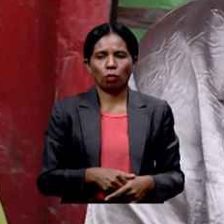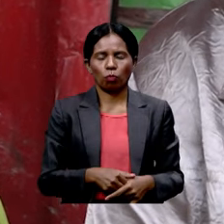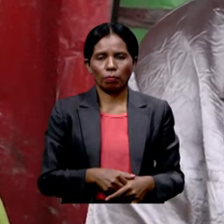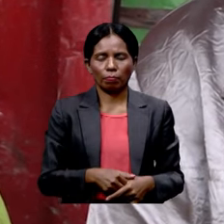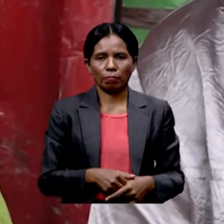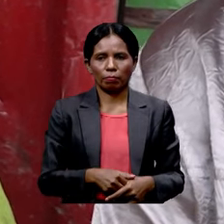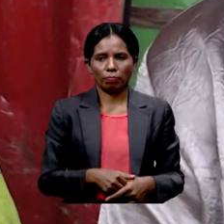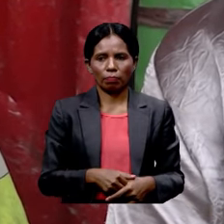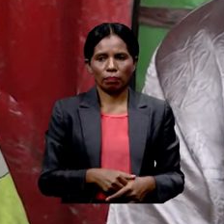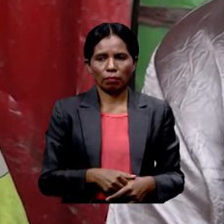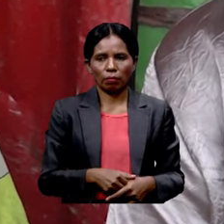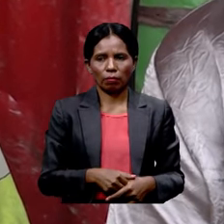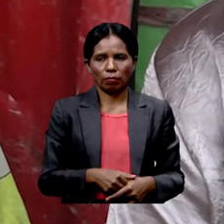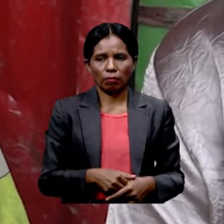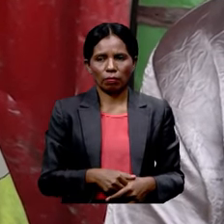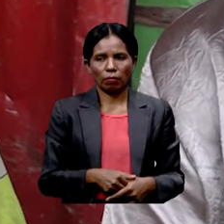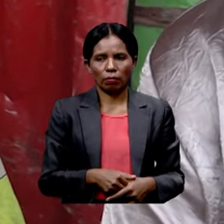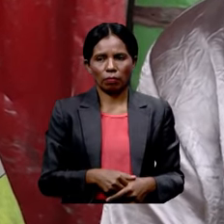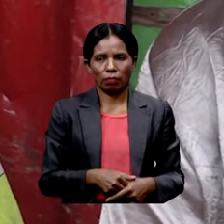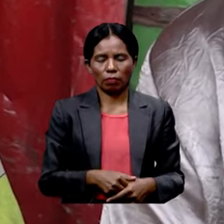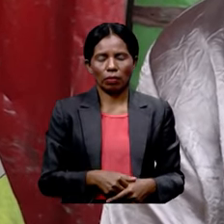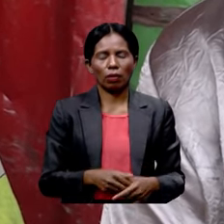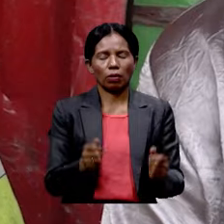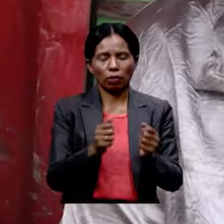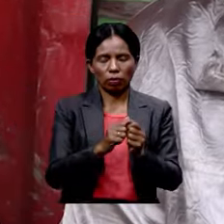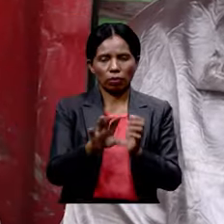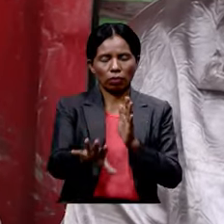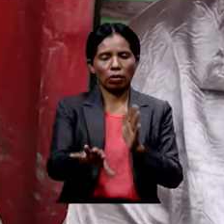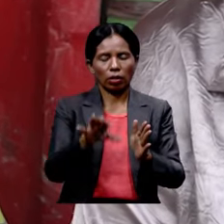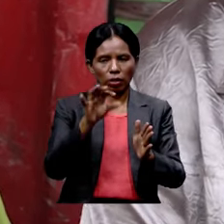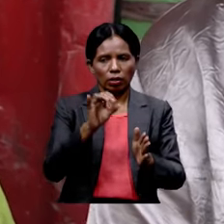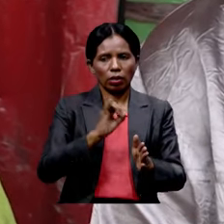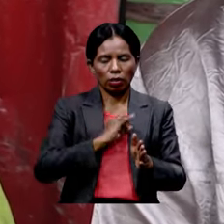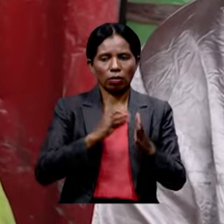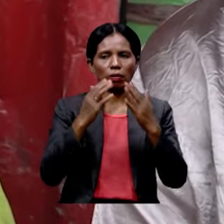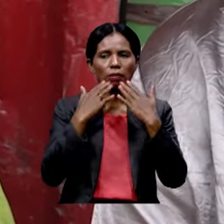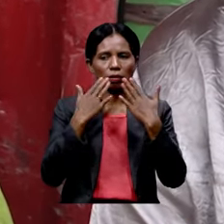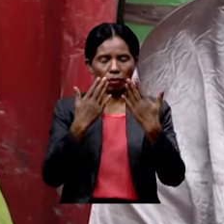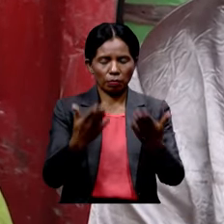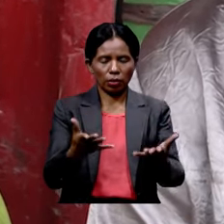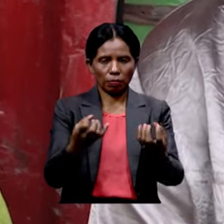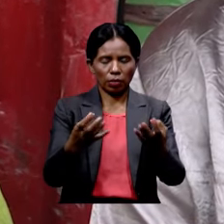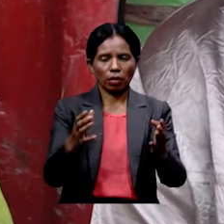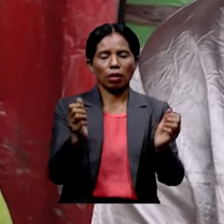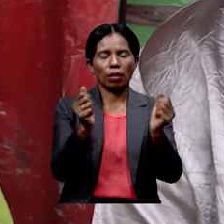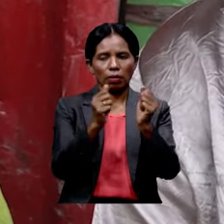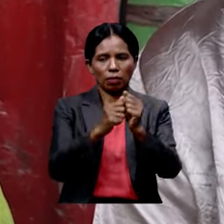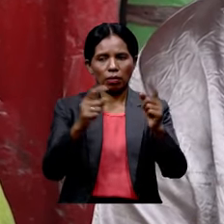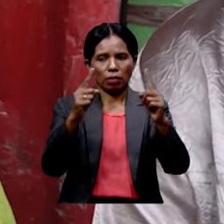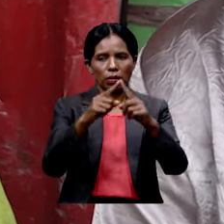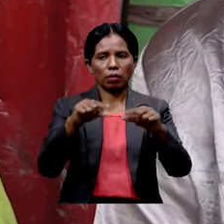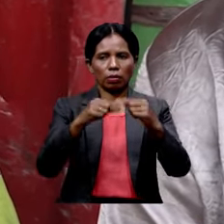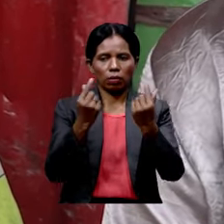asura sasan mai Florinda ho honine oan hetan hau akrede sebarak bai ha